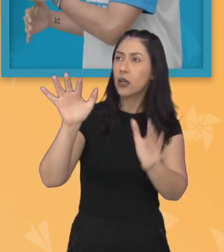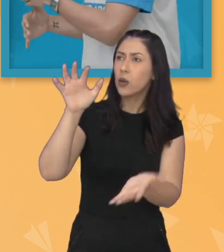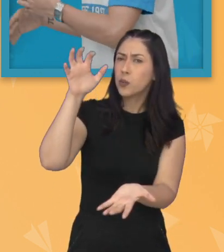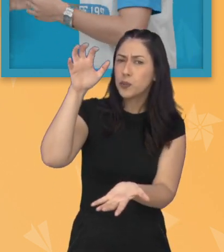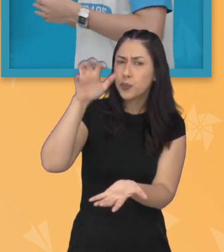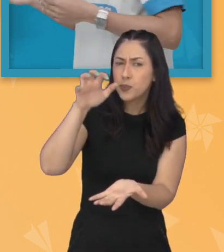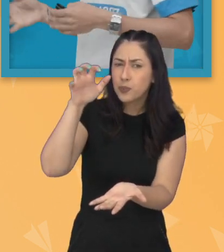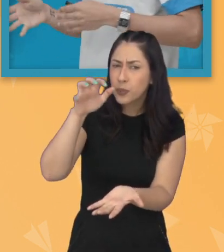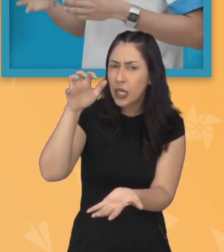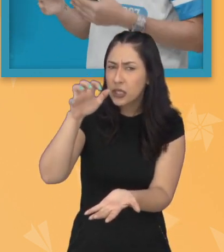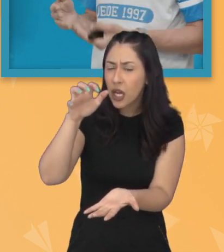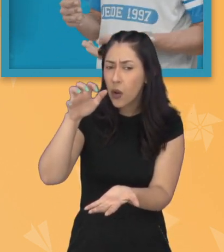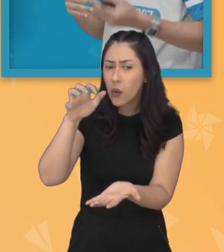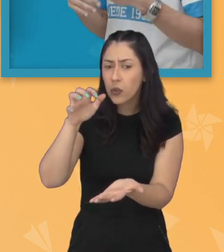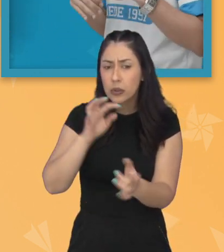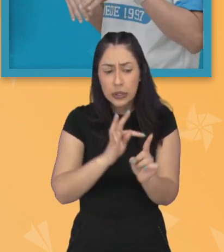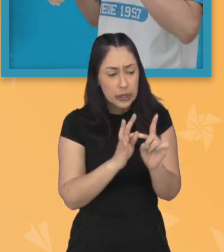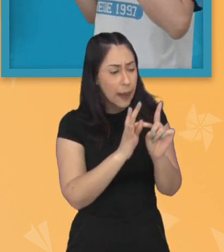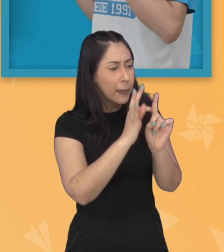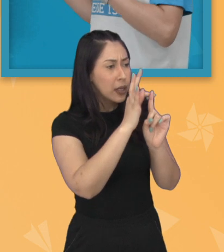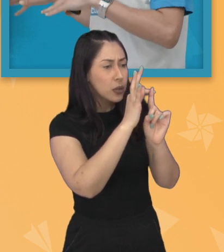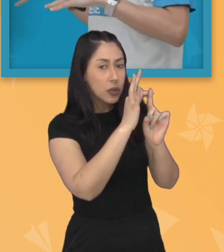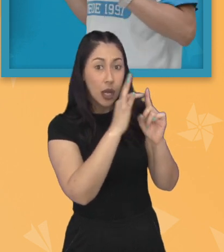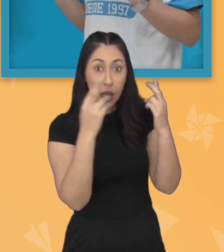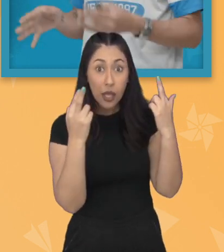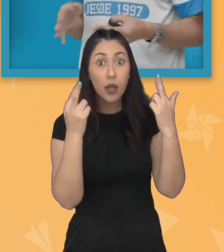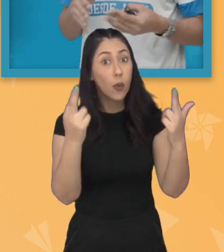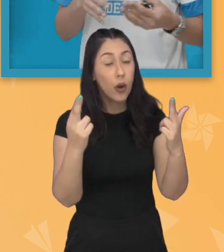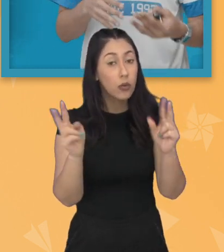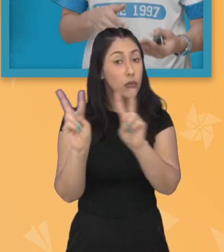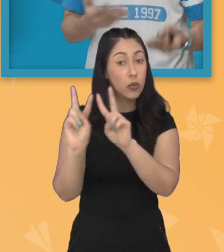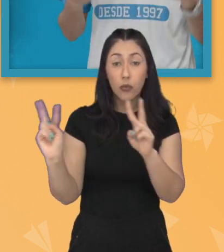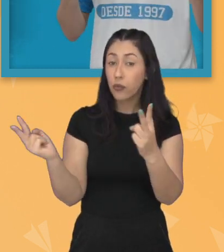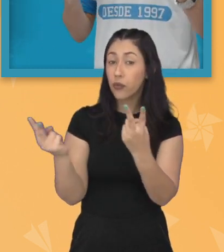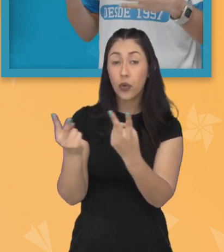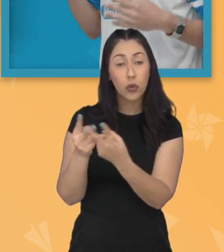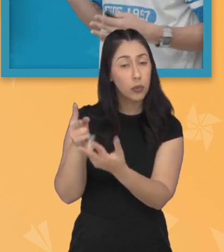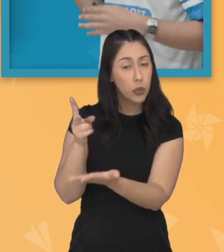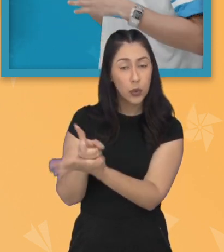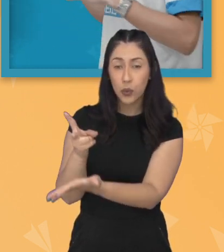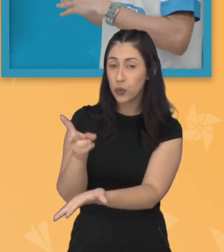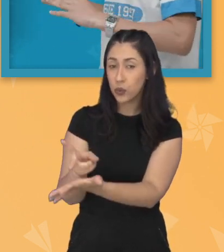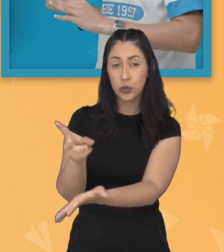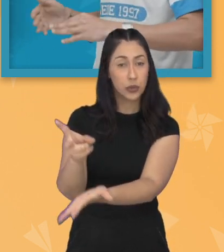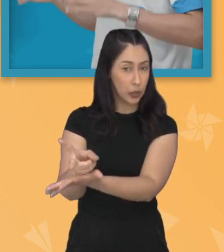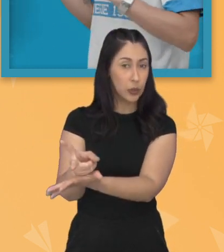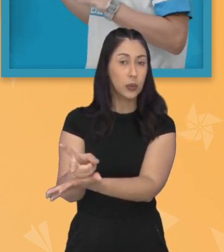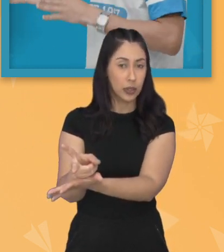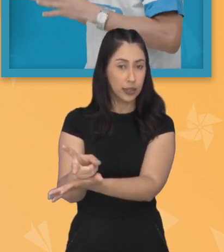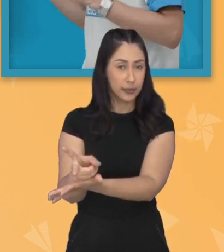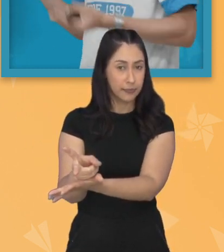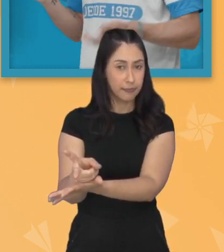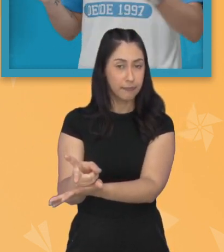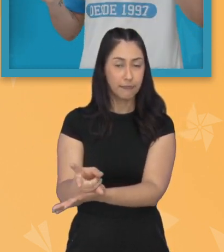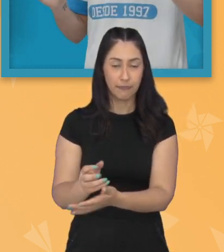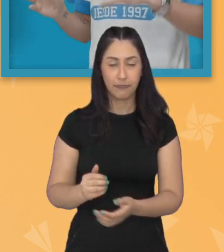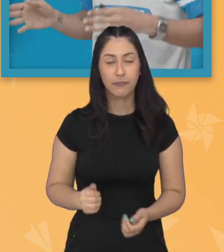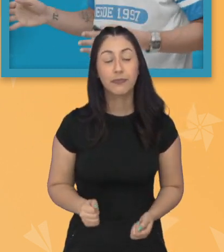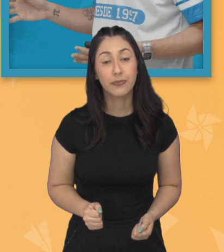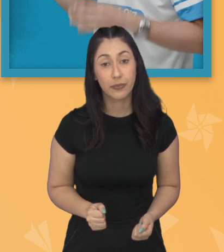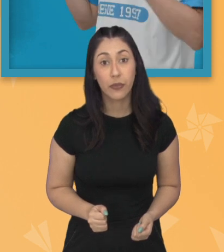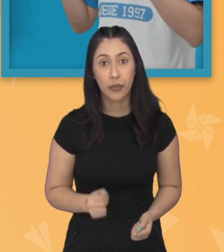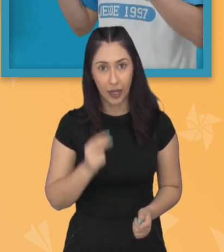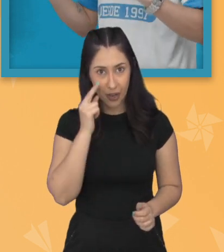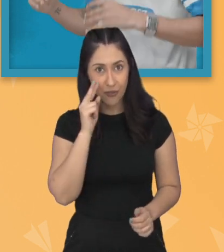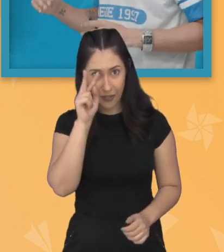e temperatura, vírgula, seus volumes se mantêm em proporções fixas, fecha aspas. Vou ler de novo